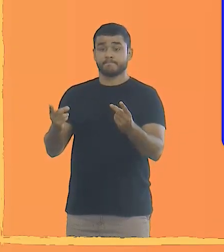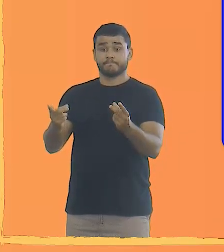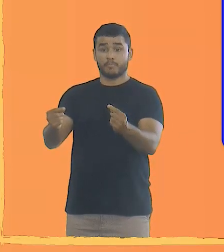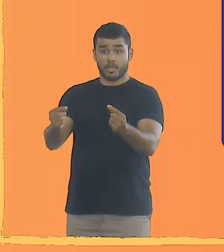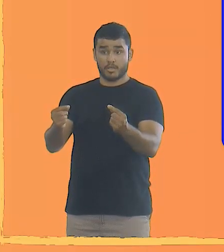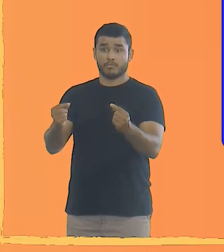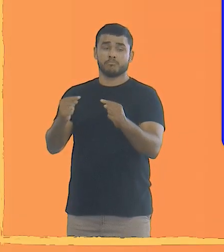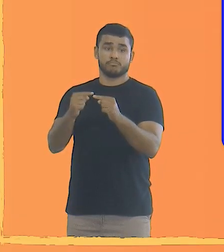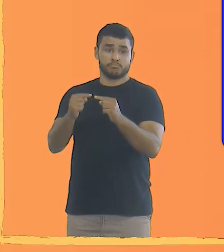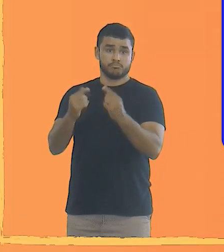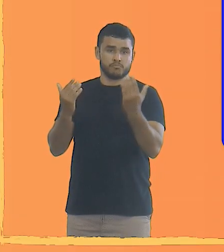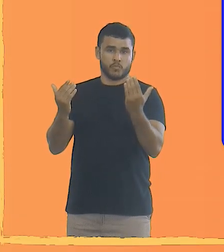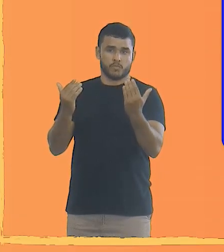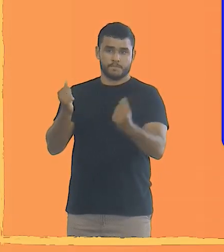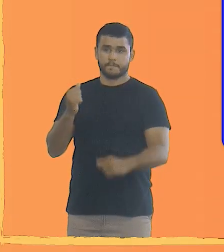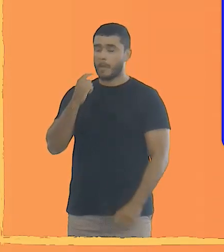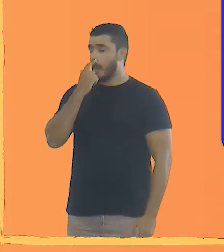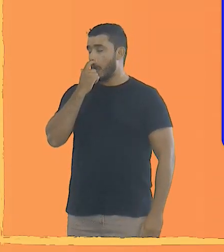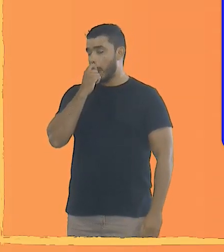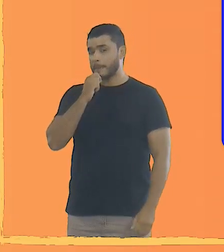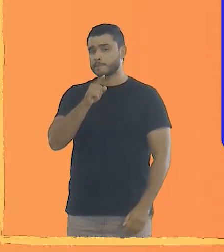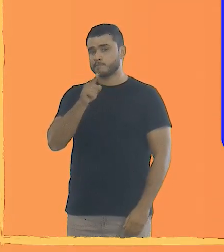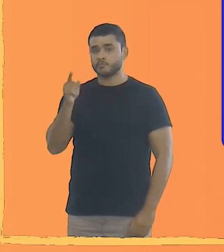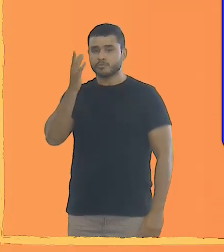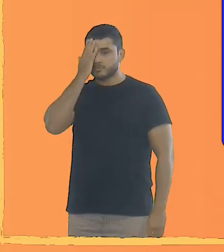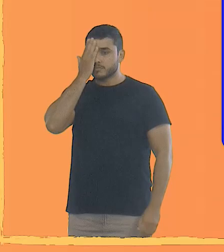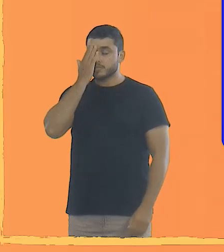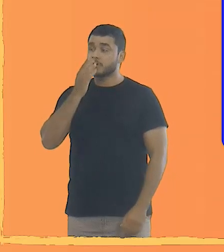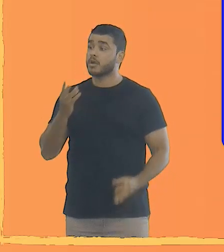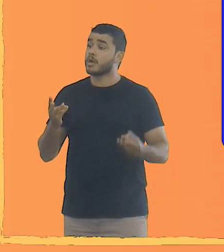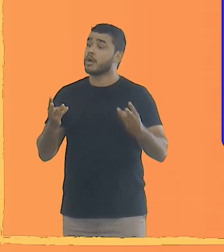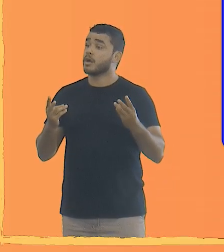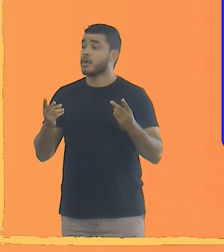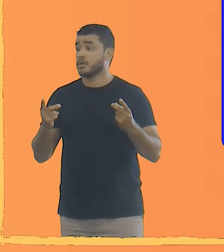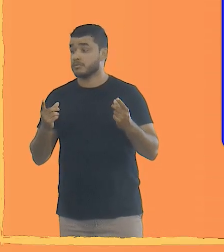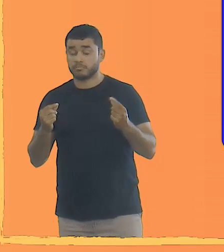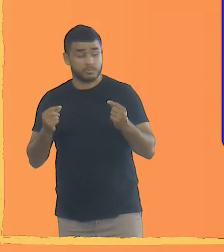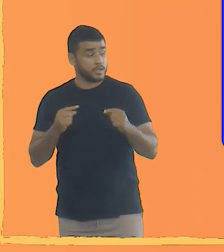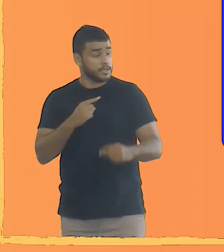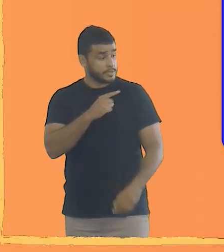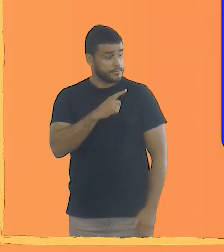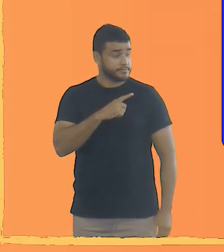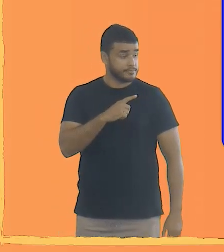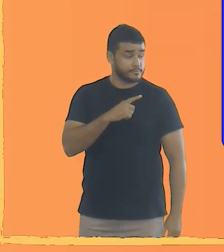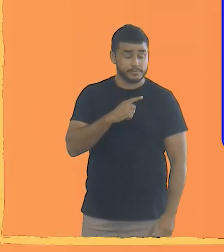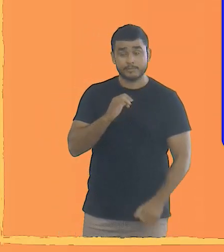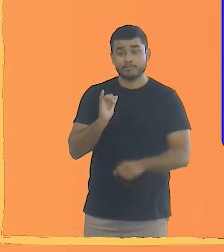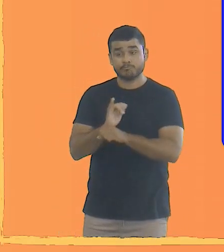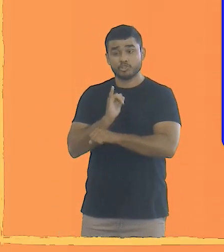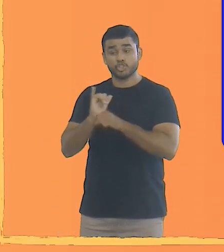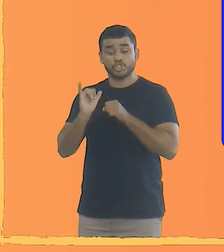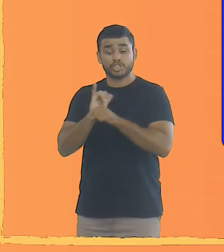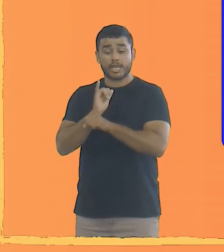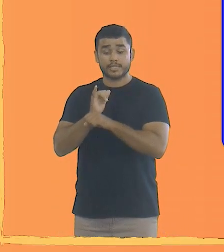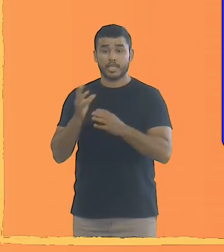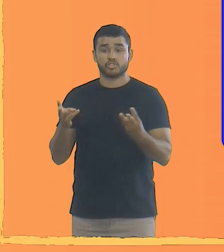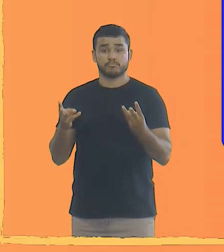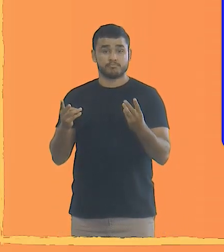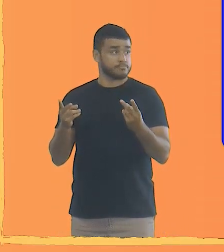é que a análise combinatória vai mostrar para vocês? Várias ferramentas. Quando você escutar essa